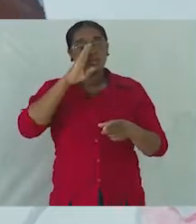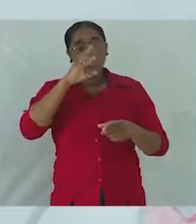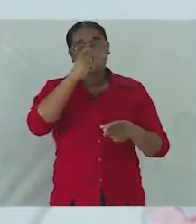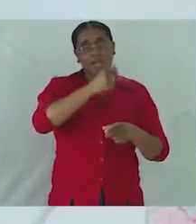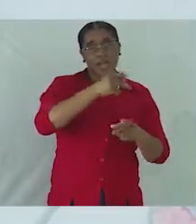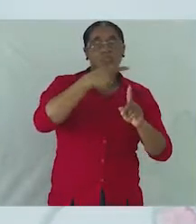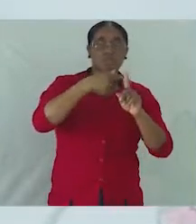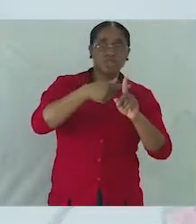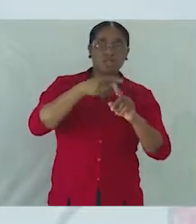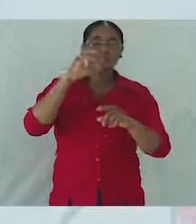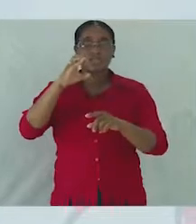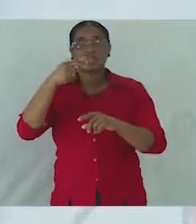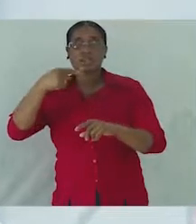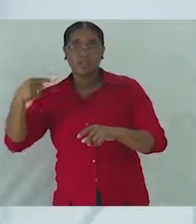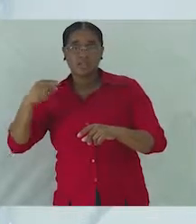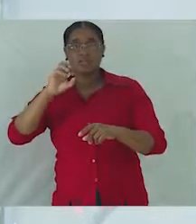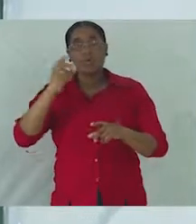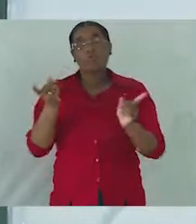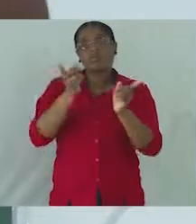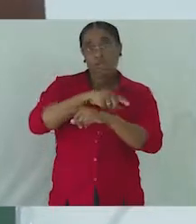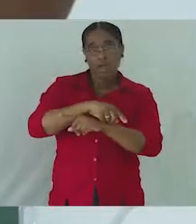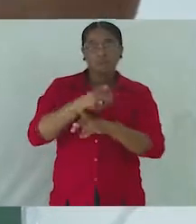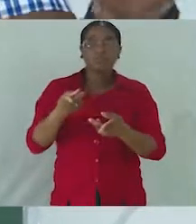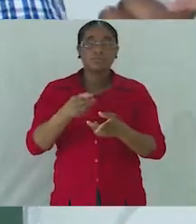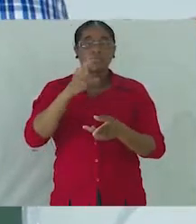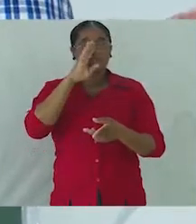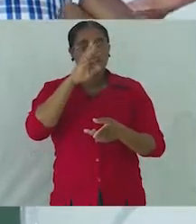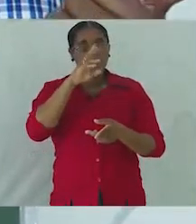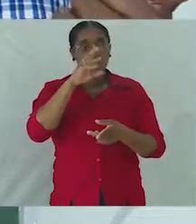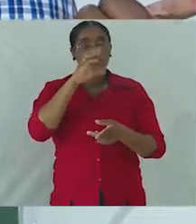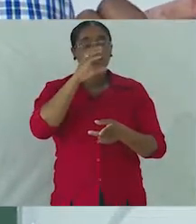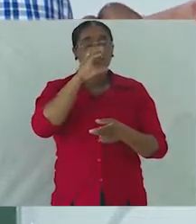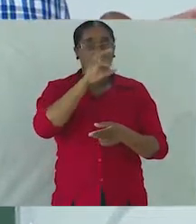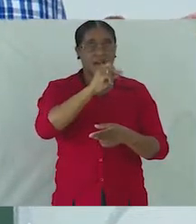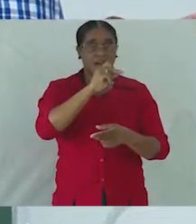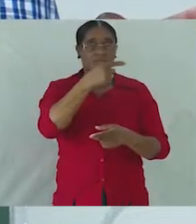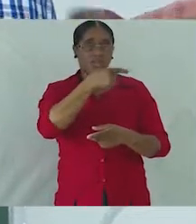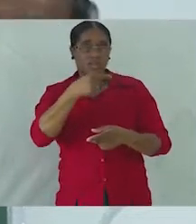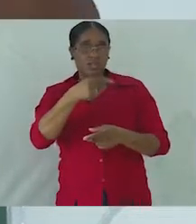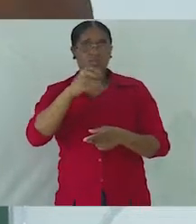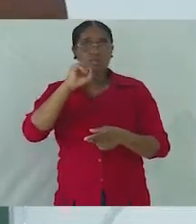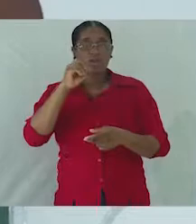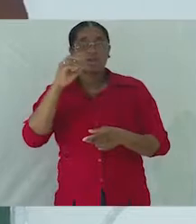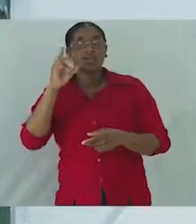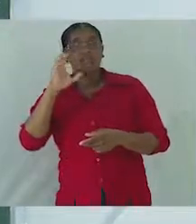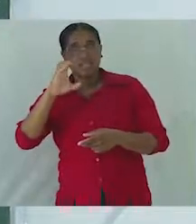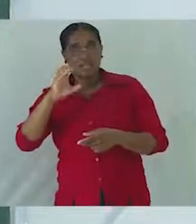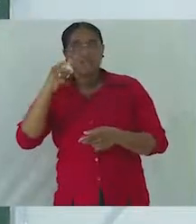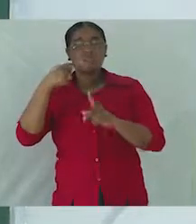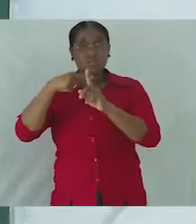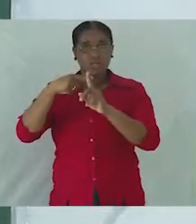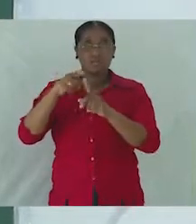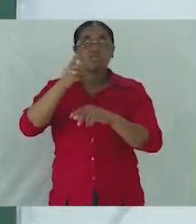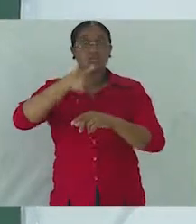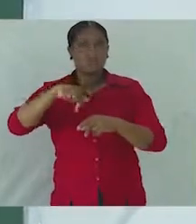positivo e C for negativo, ou vice-versa, ou seja, se A for negativo e C for positivo,